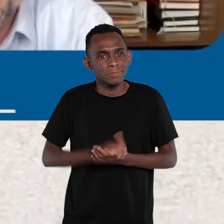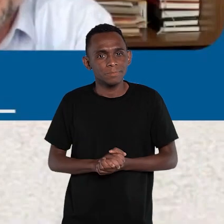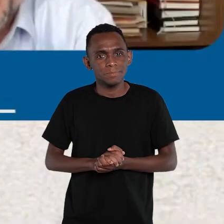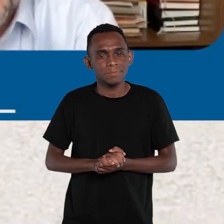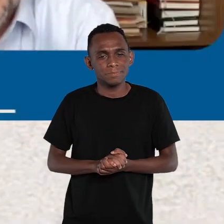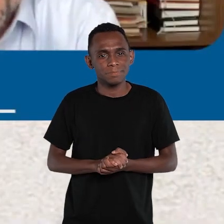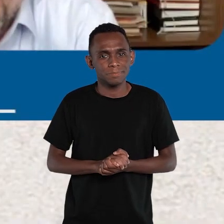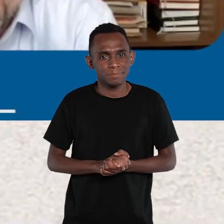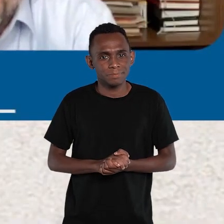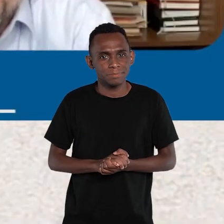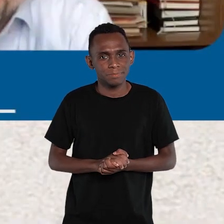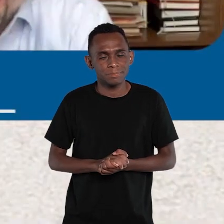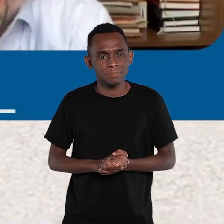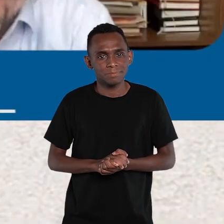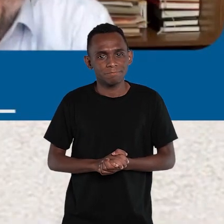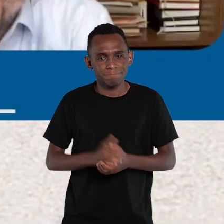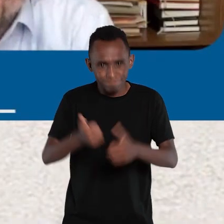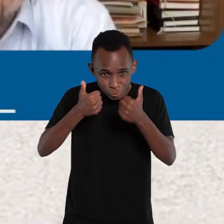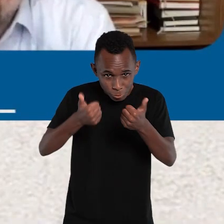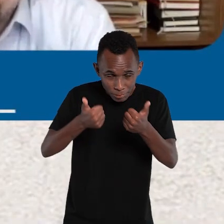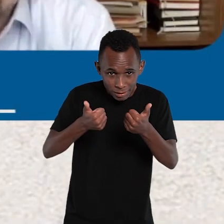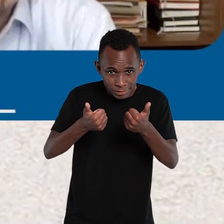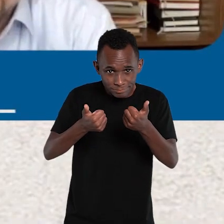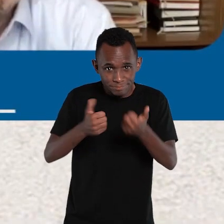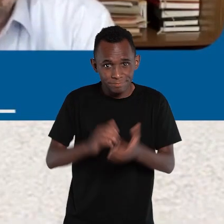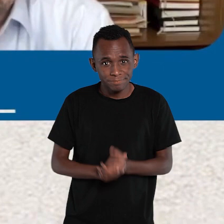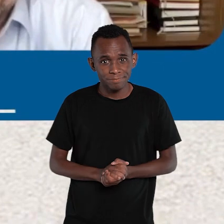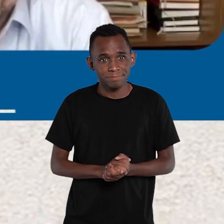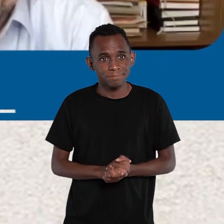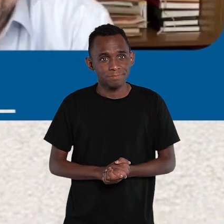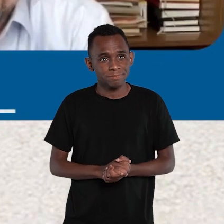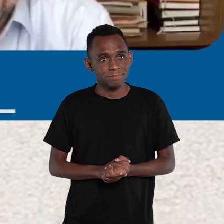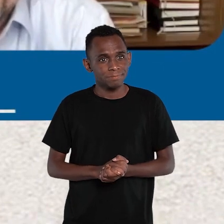Aquino. Oi, como vai, Afonso? Tudo bem com você?